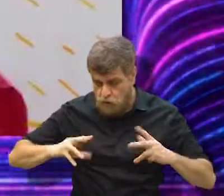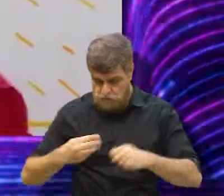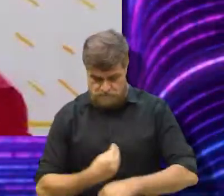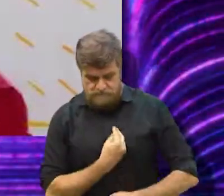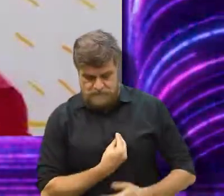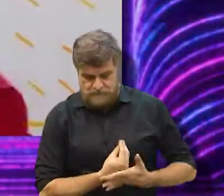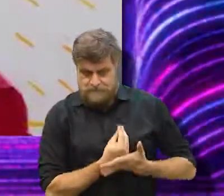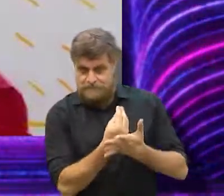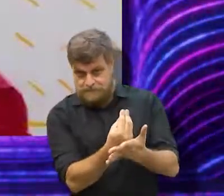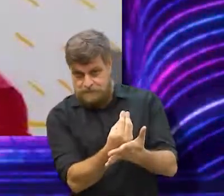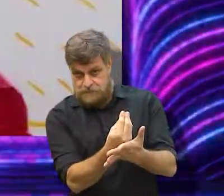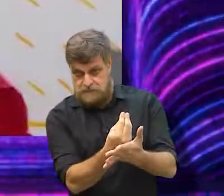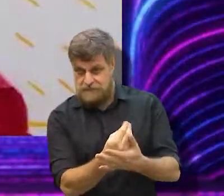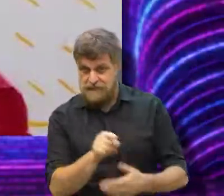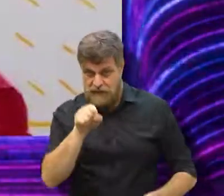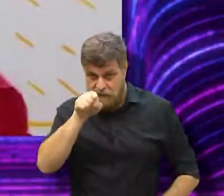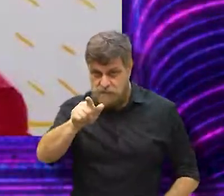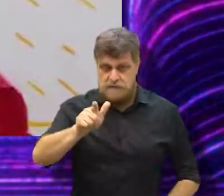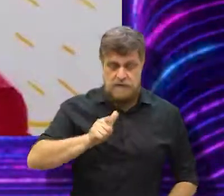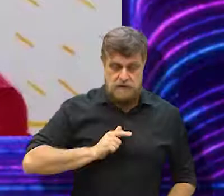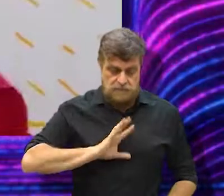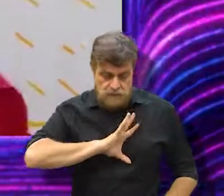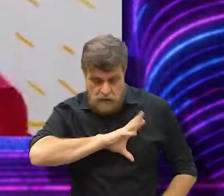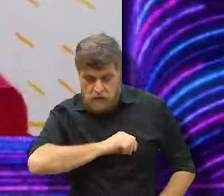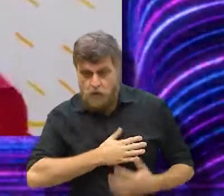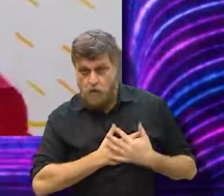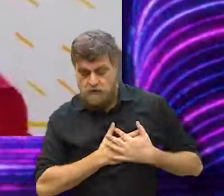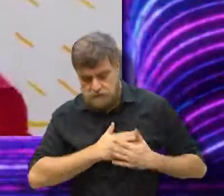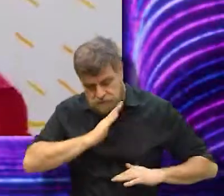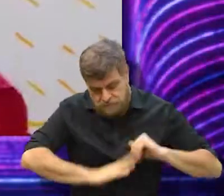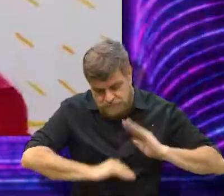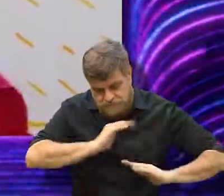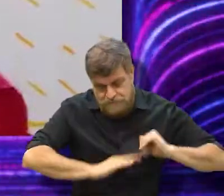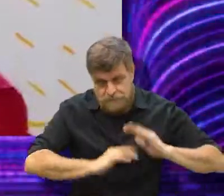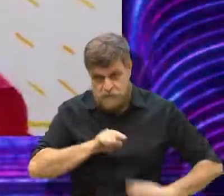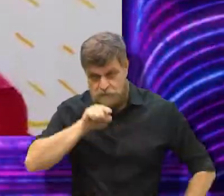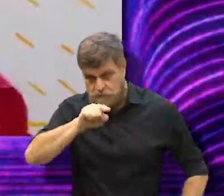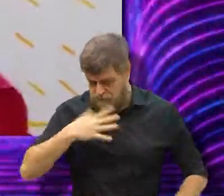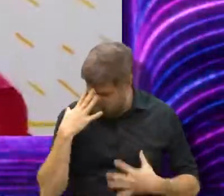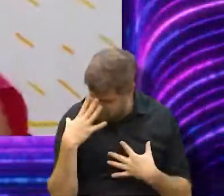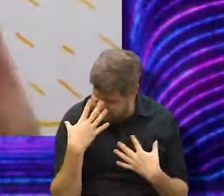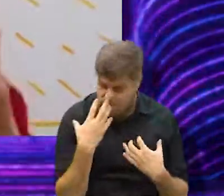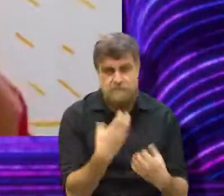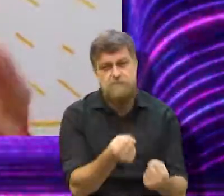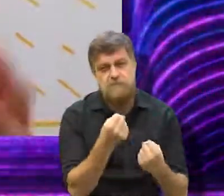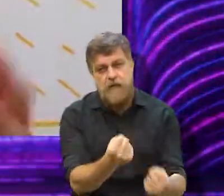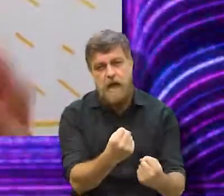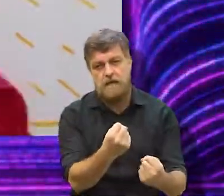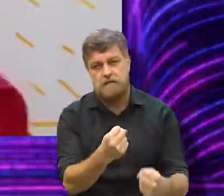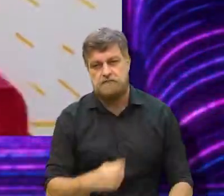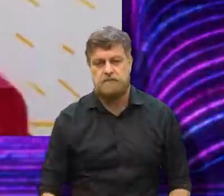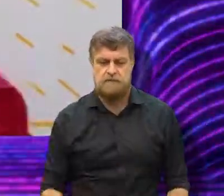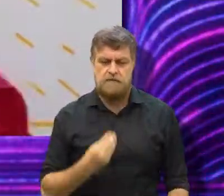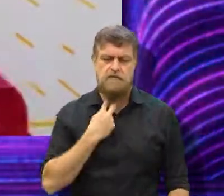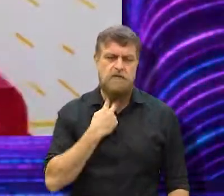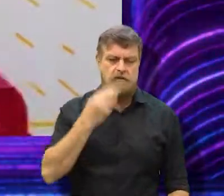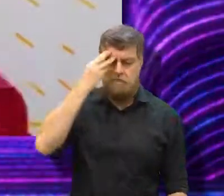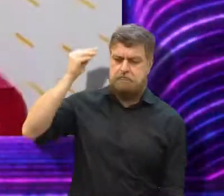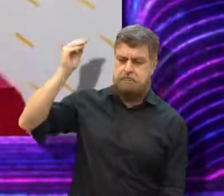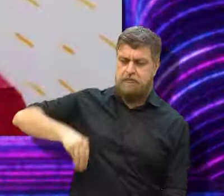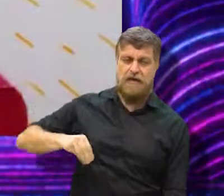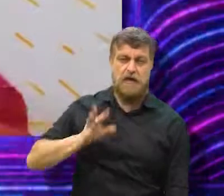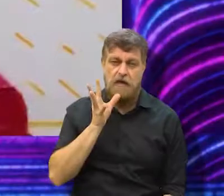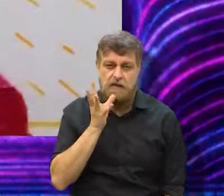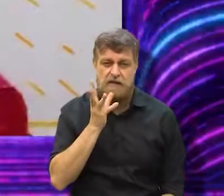acho que com tudo na vida, né, Michel? Se você gosta do que você faz, se você tem fé no que você faz, não